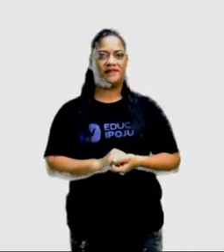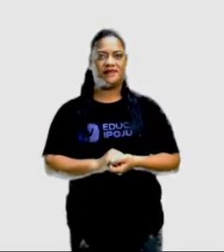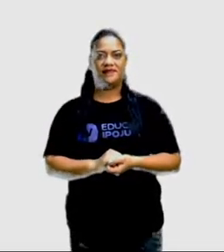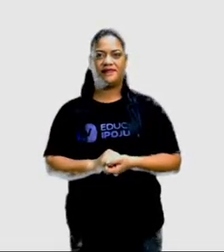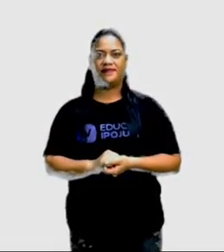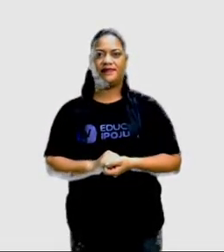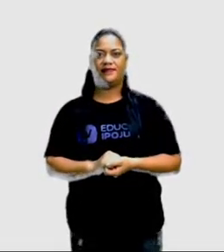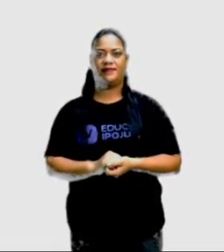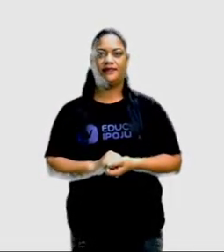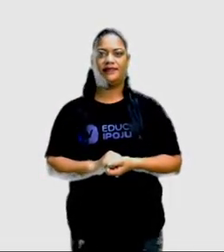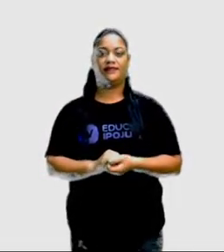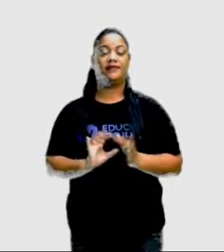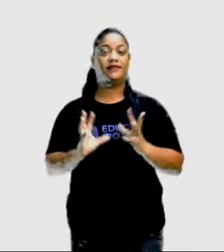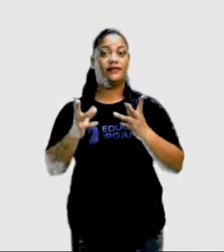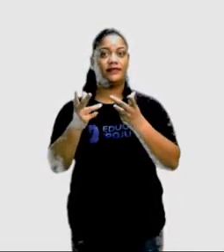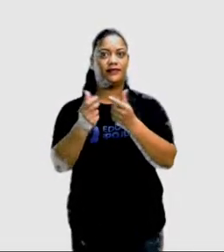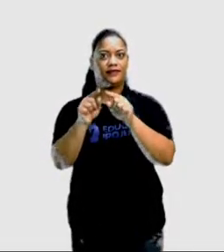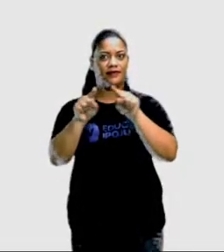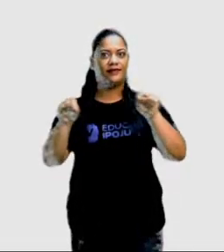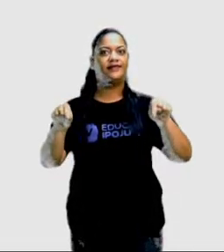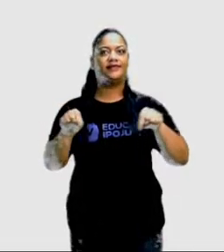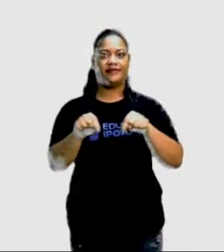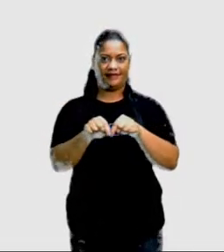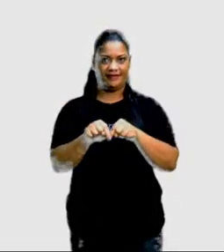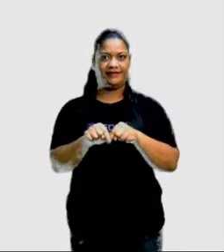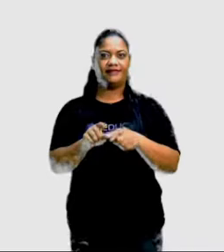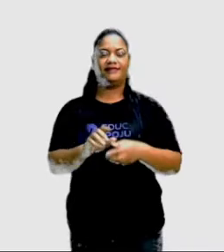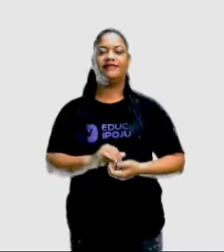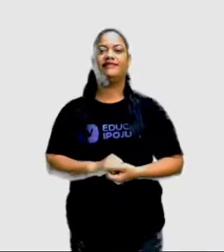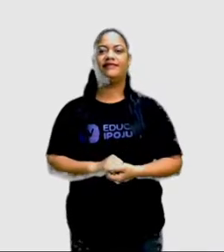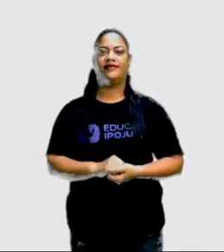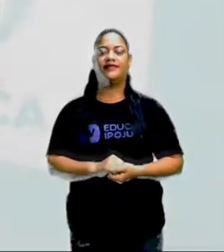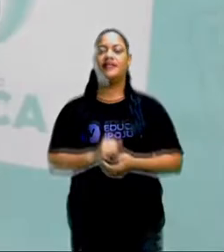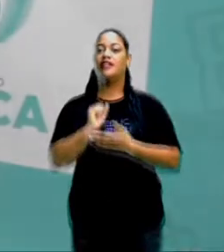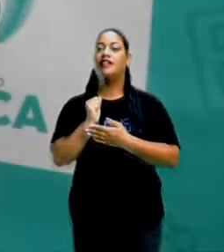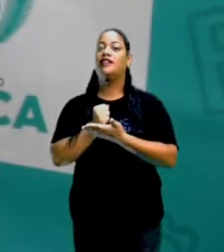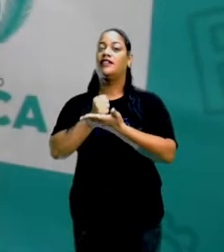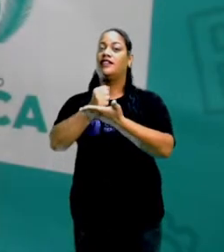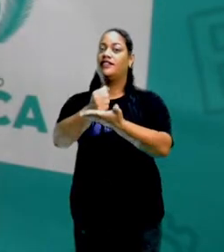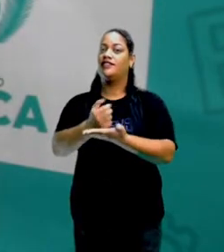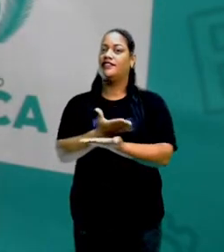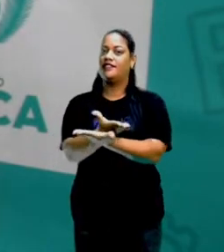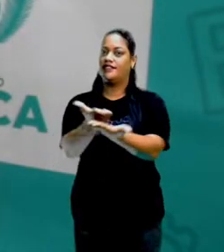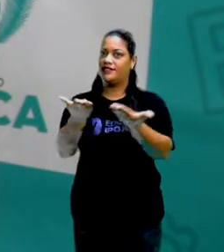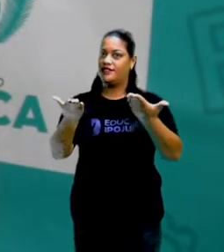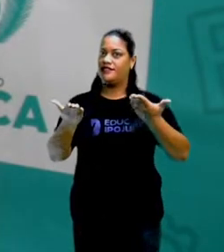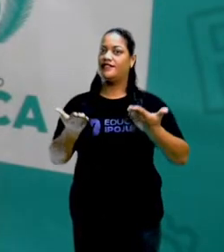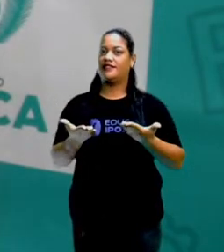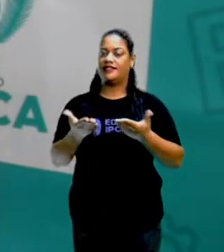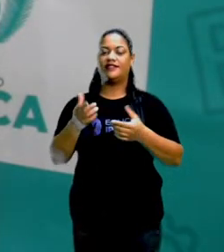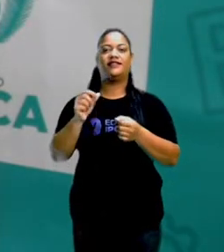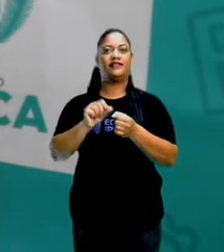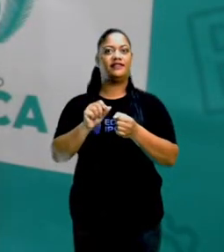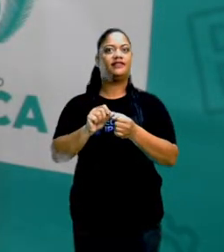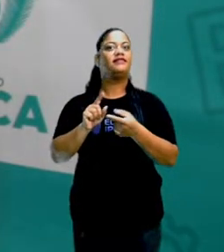resolvermos com toda a sala. Portanto, vou precisar da ajuda de vocês e